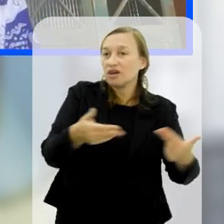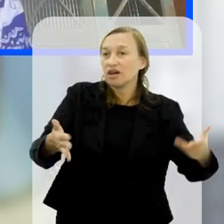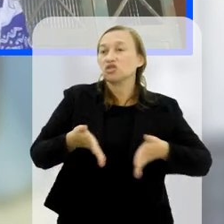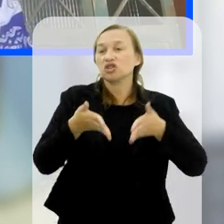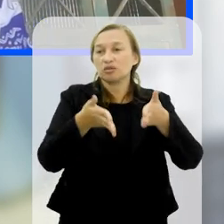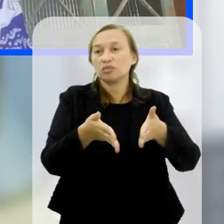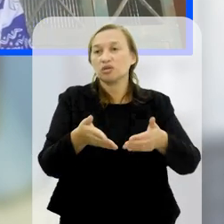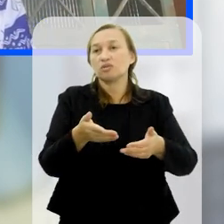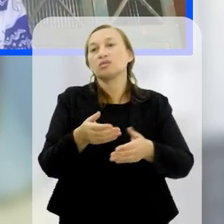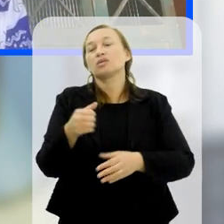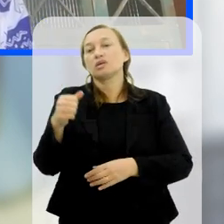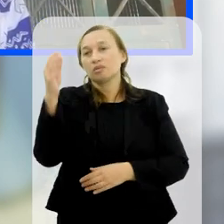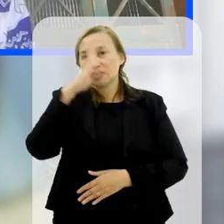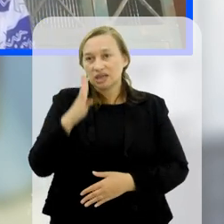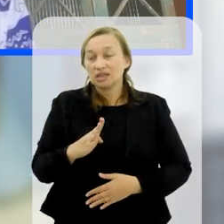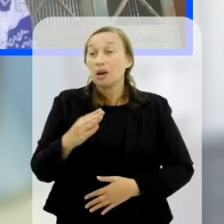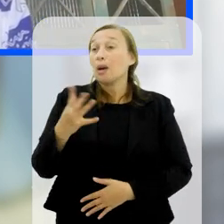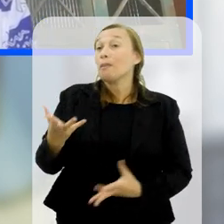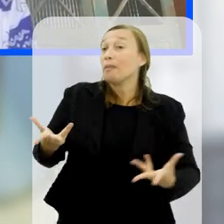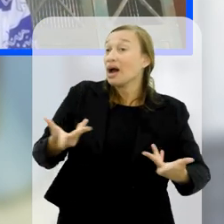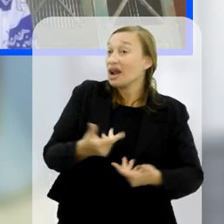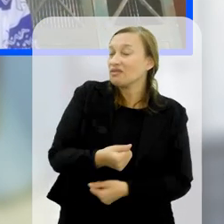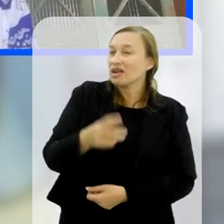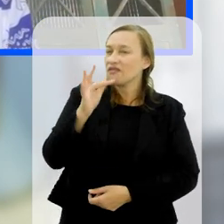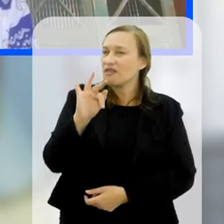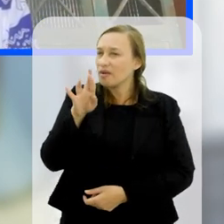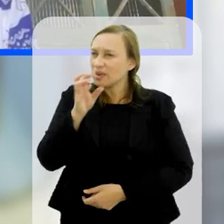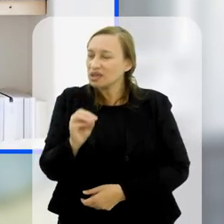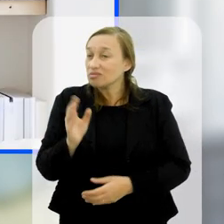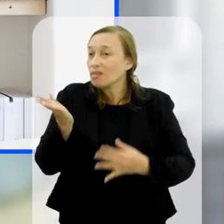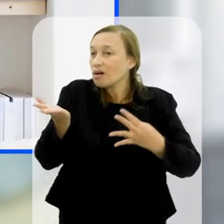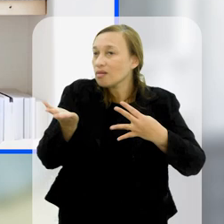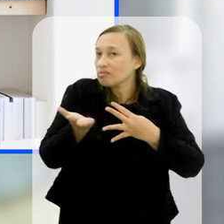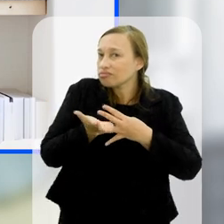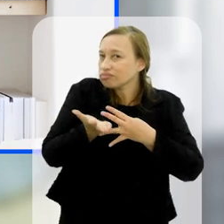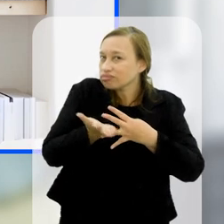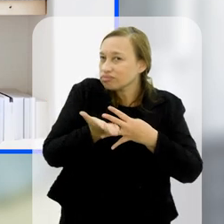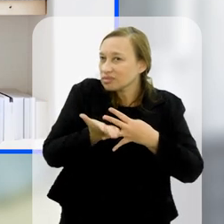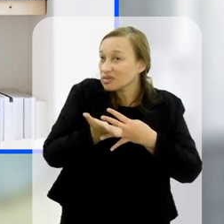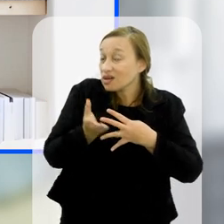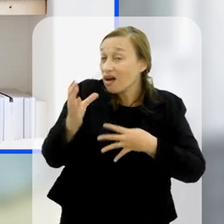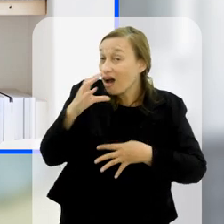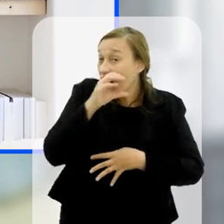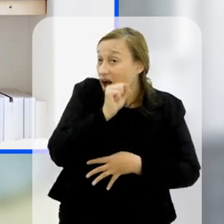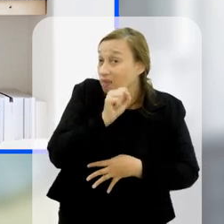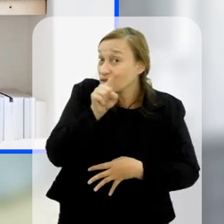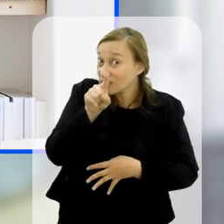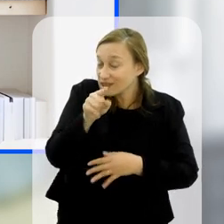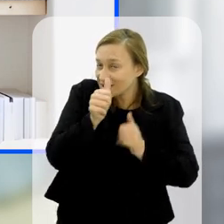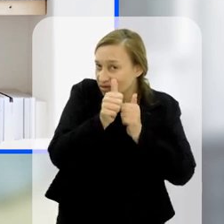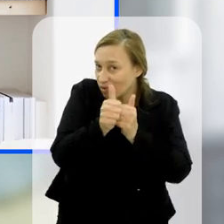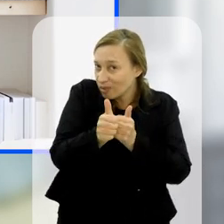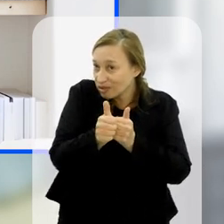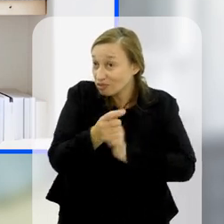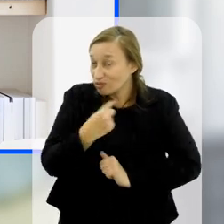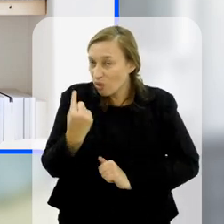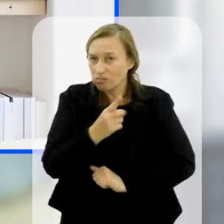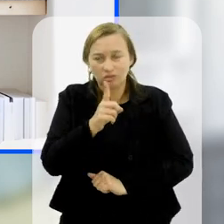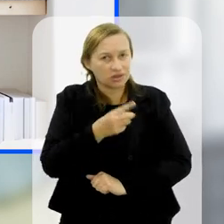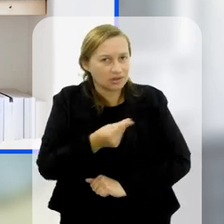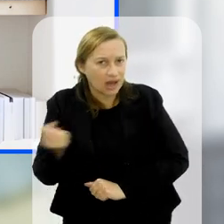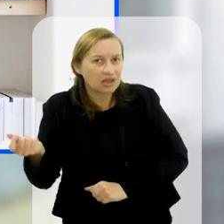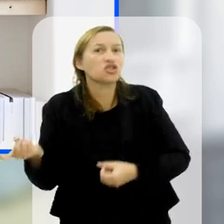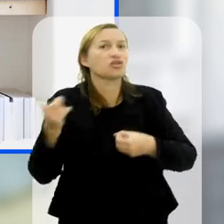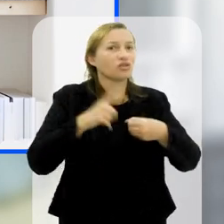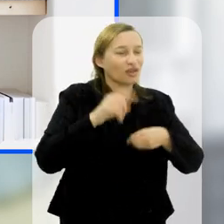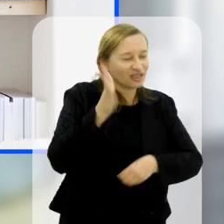brasileira. Maravilha, Fabrício. A gente só vai precisar fazer uma pausa, que a gente vai para o intervalo bem rapidinho. Você que está acompanhando a gente, não sai